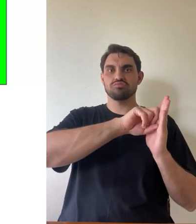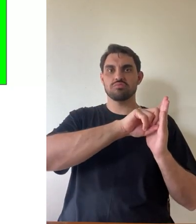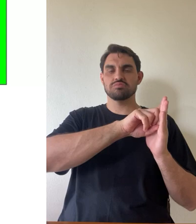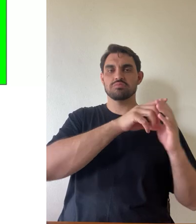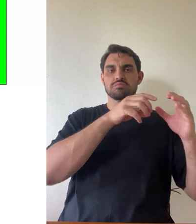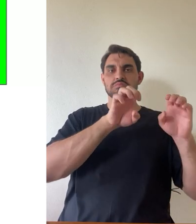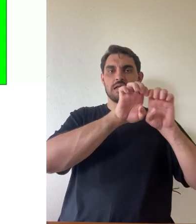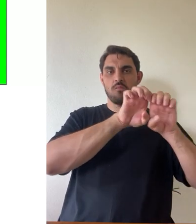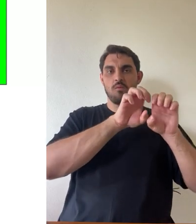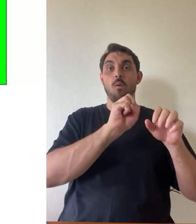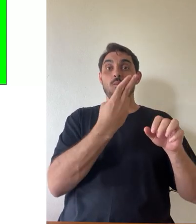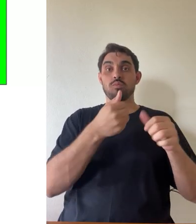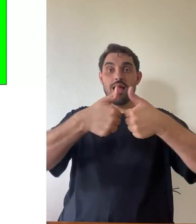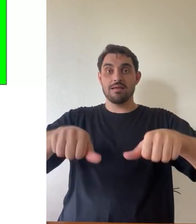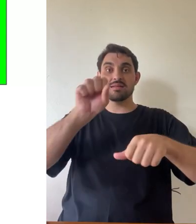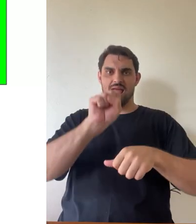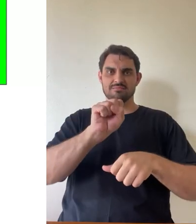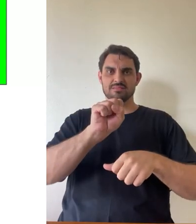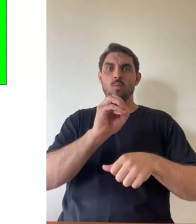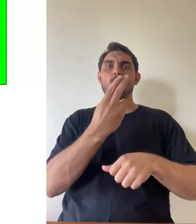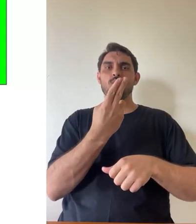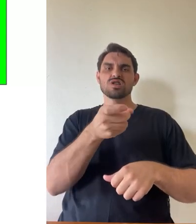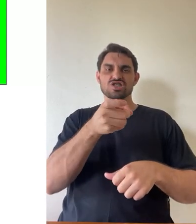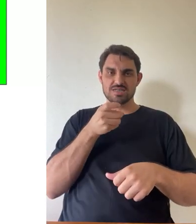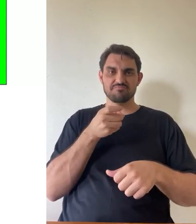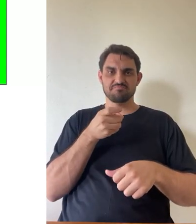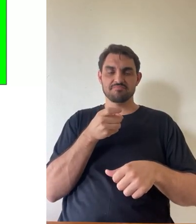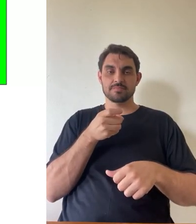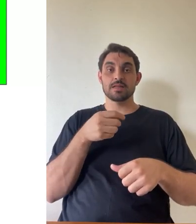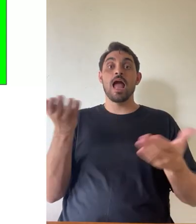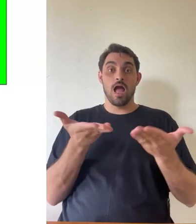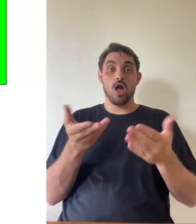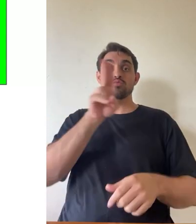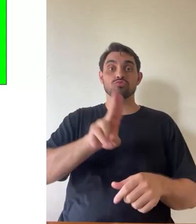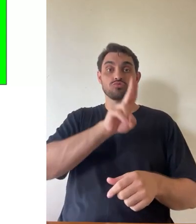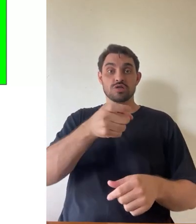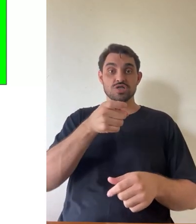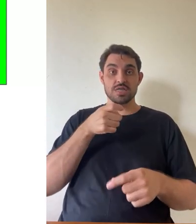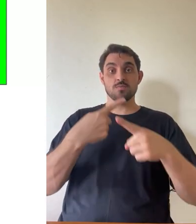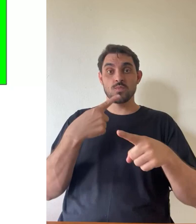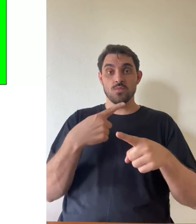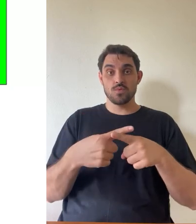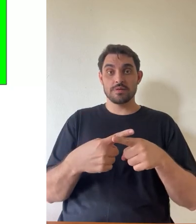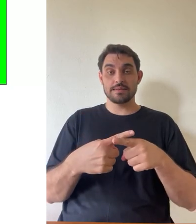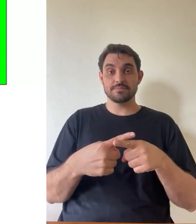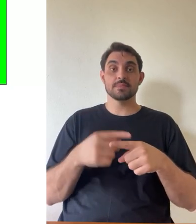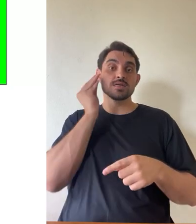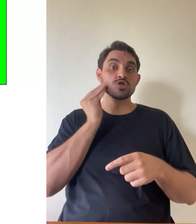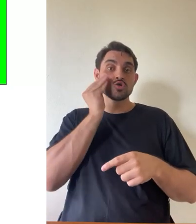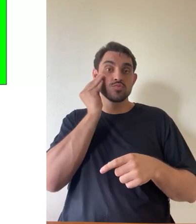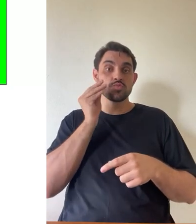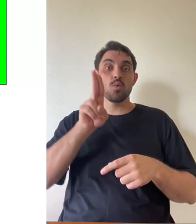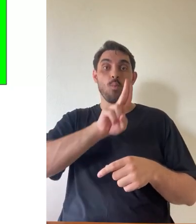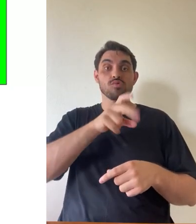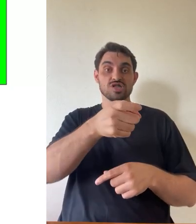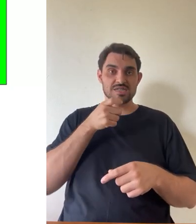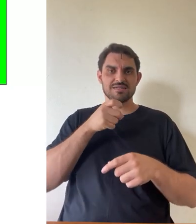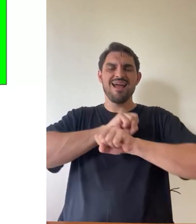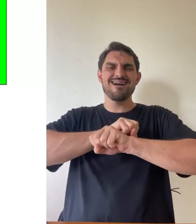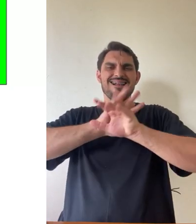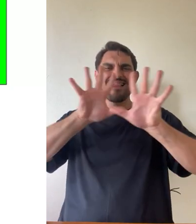utilizar o S, né, de posição, ou X. Estou utilizando X porque a simulação está utilizando X para